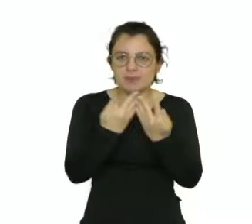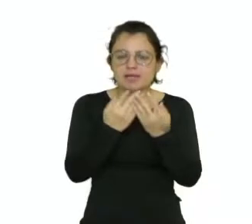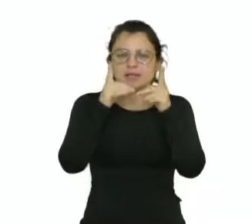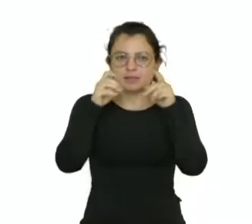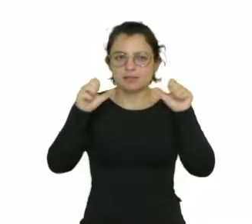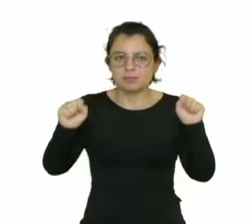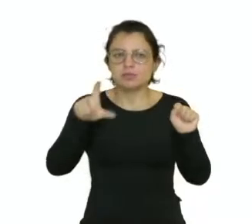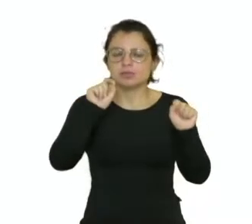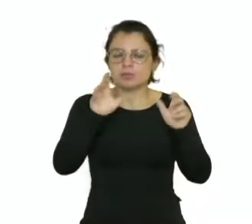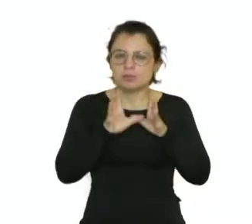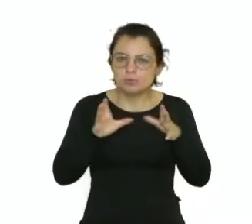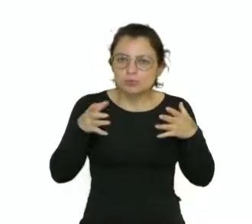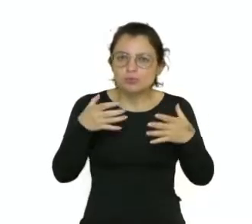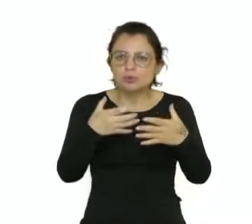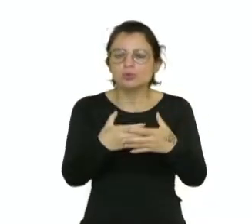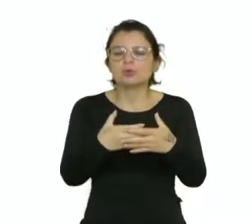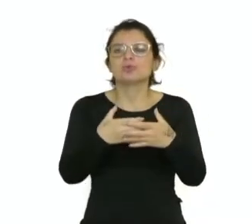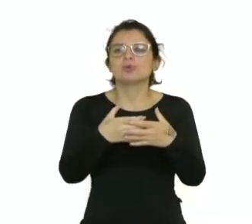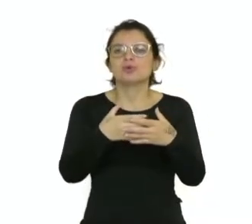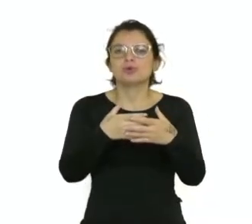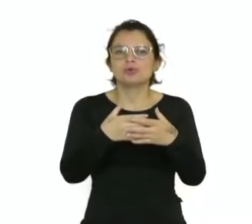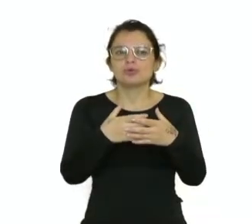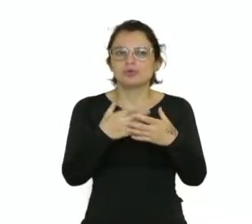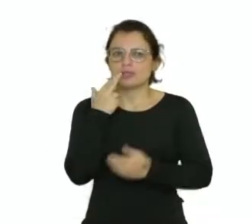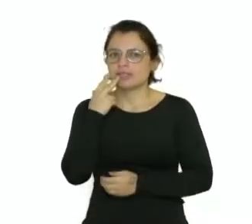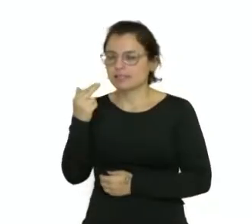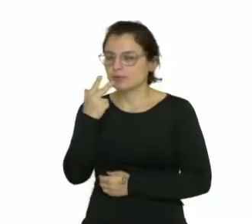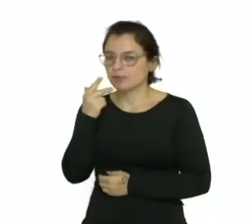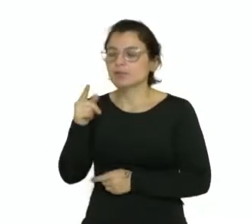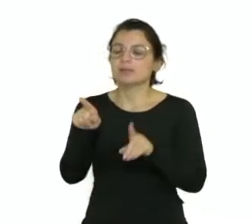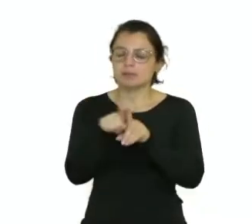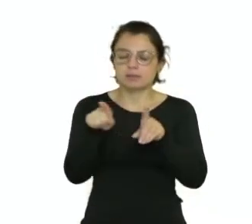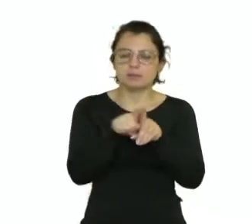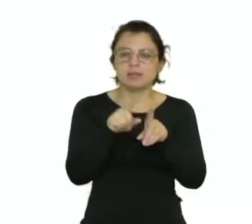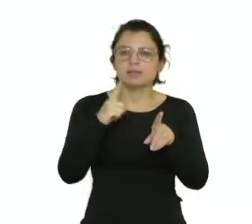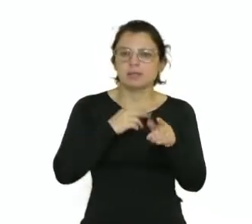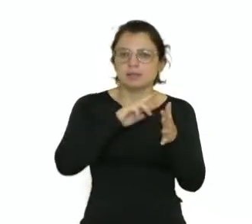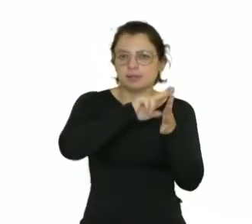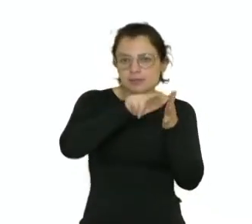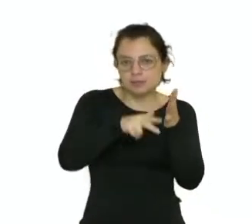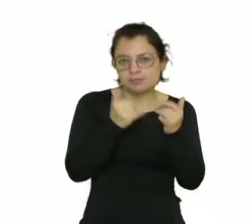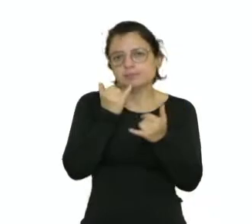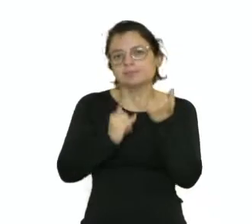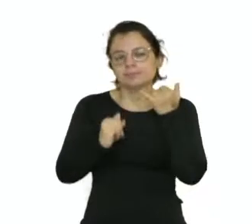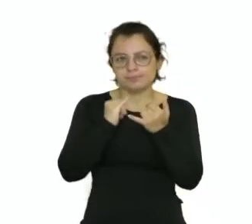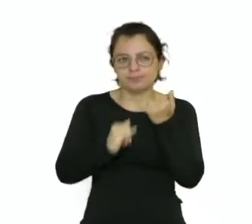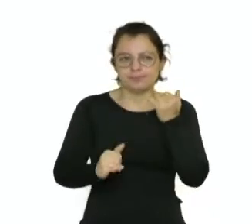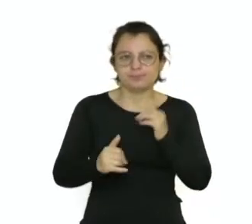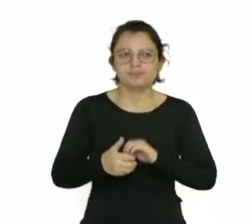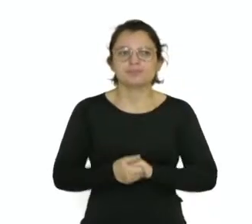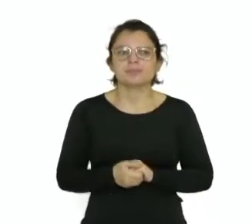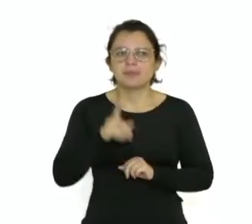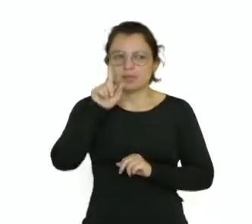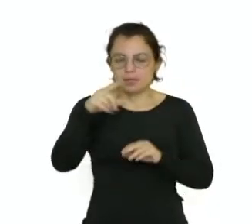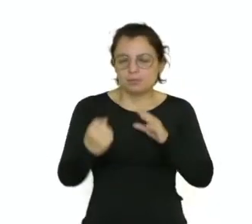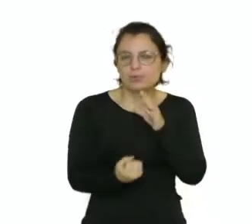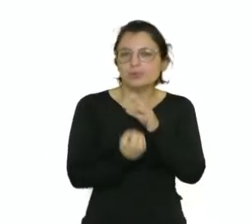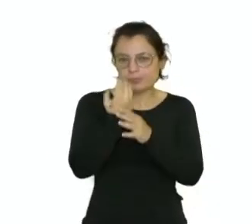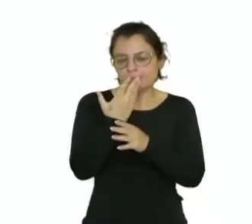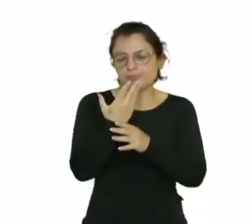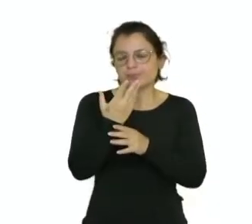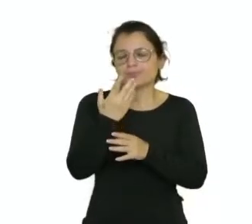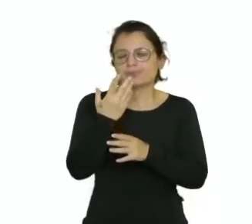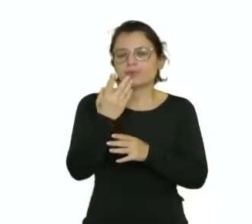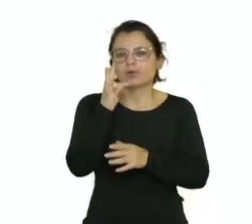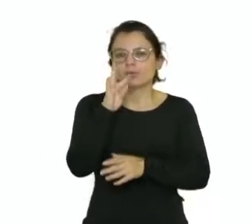também possui uma origem comum, mas que apresentam mais semelhanças entre si. Tá? Então é daí que surge o tronco linguístico, por